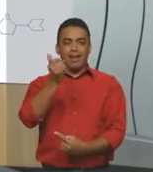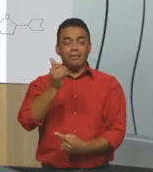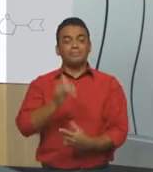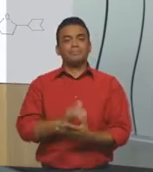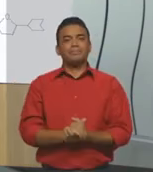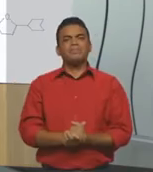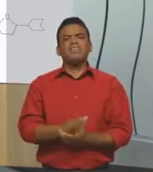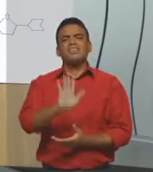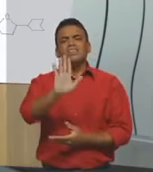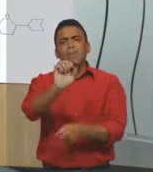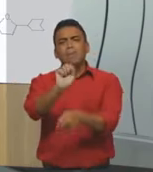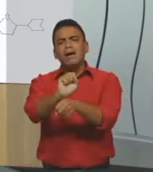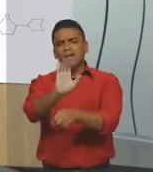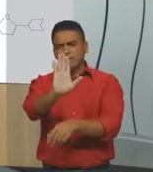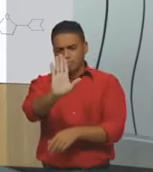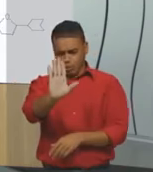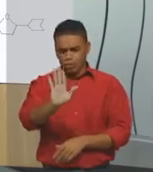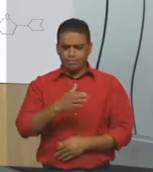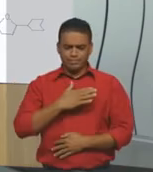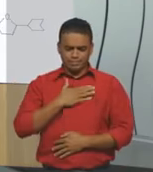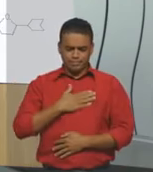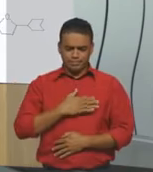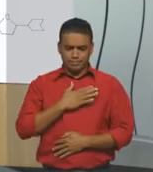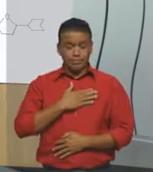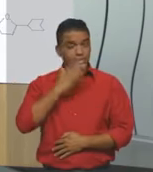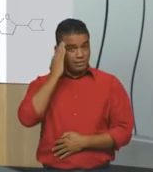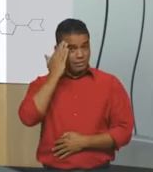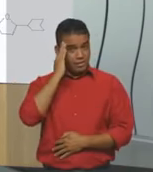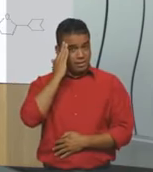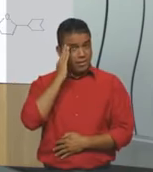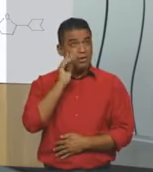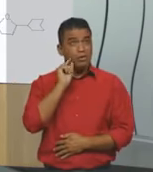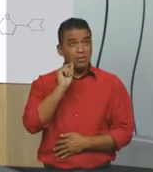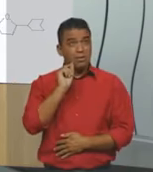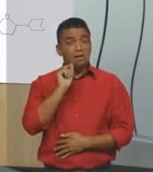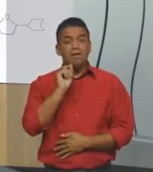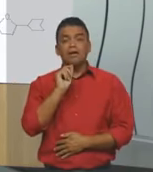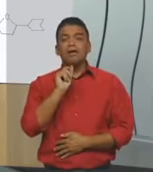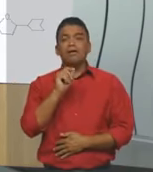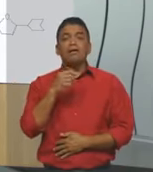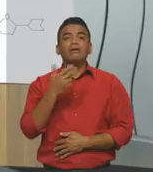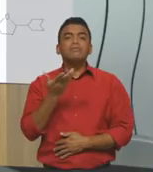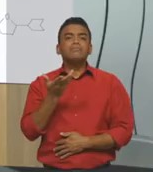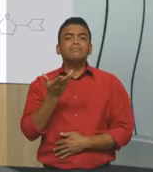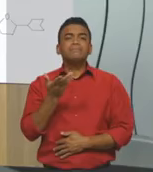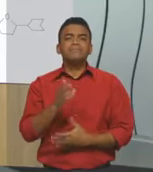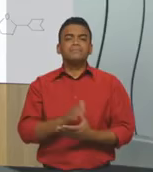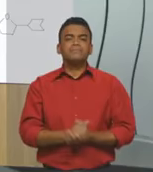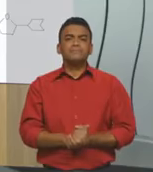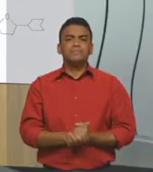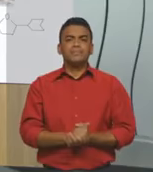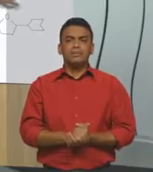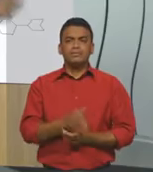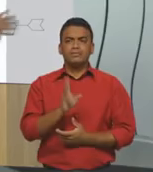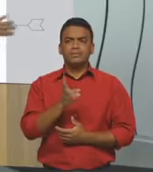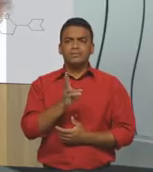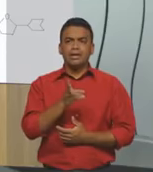para a gente entender, porque nós vamos ouvir muito falar sobre isso. Toda vez que eu tenho aqui,